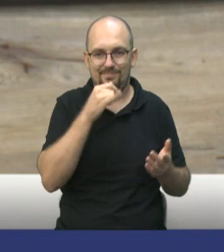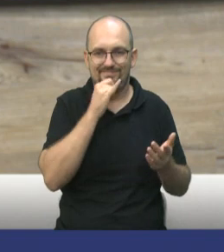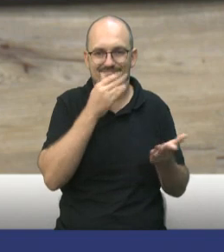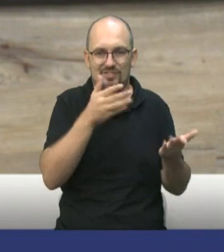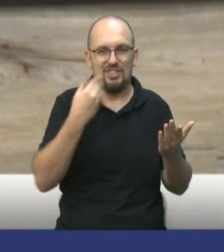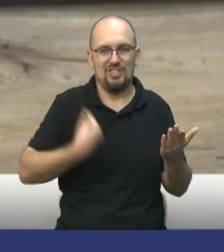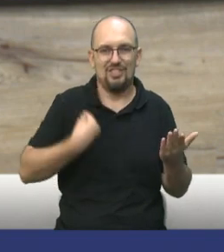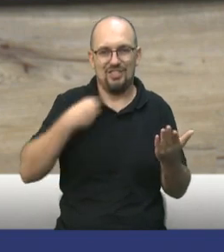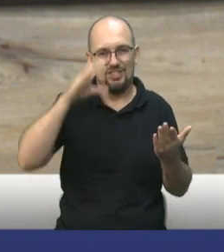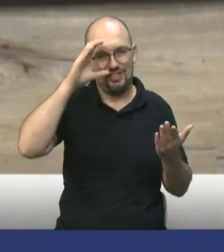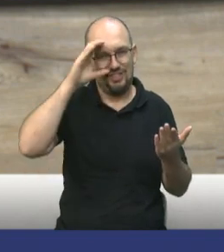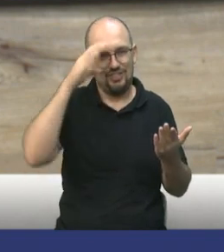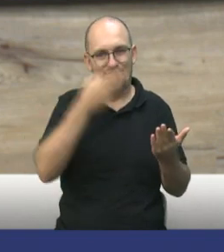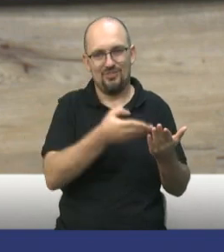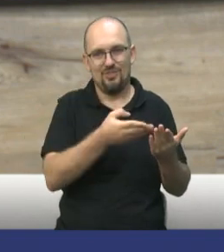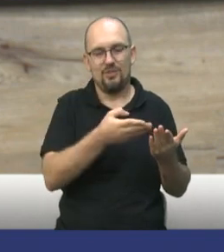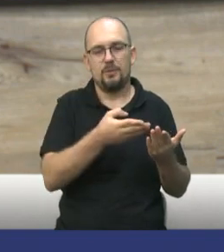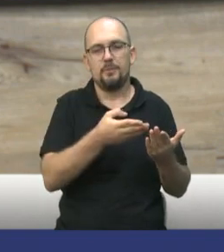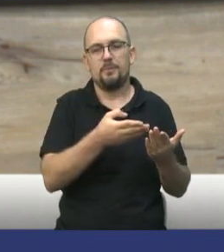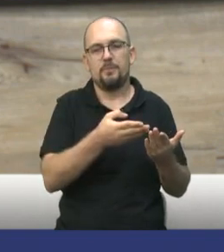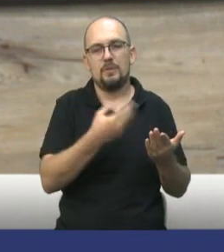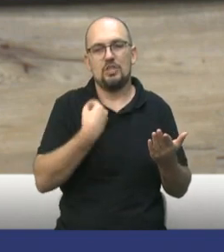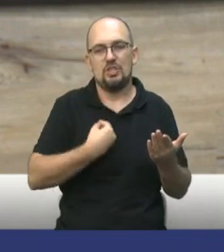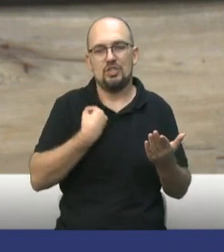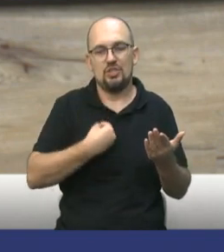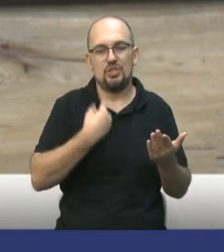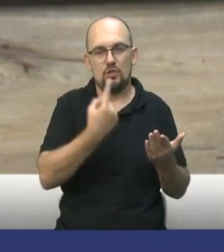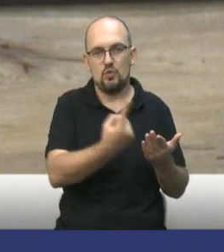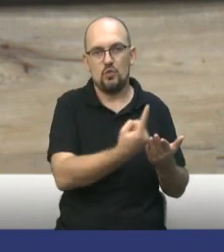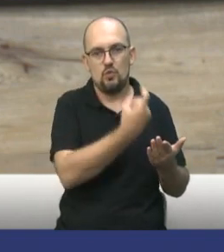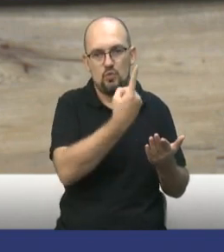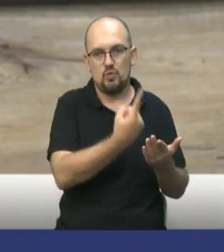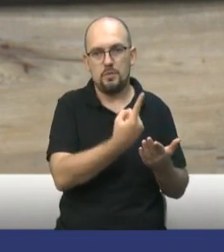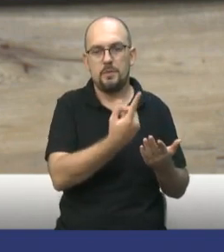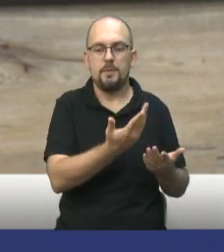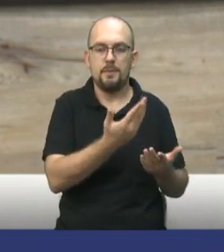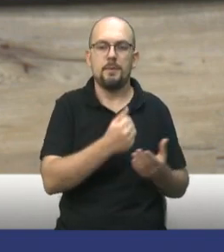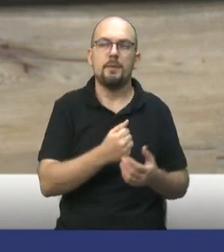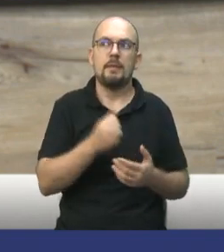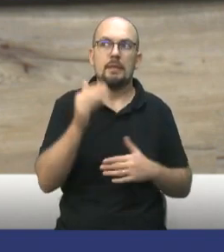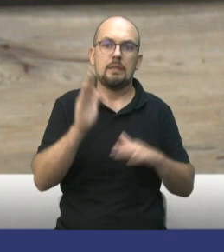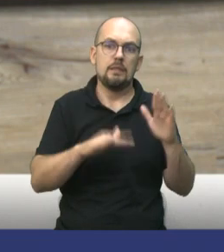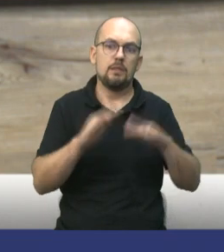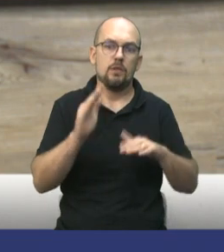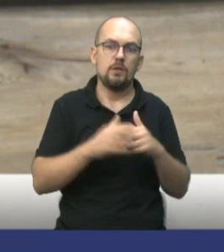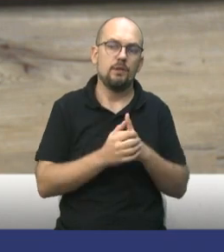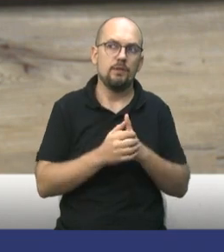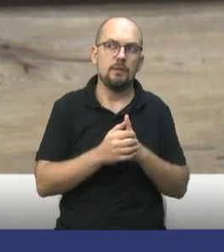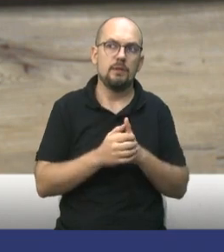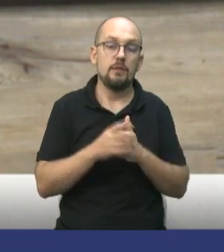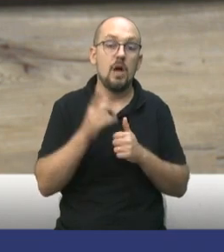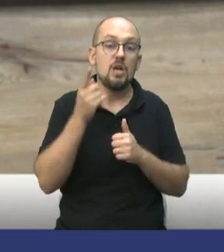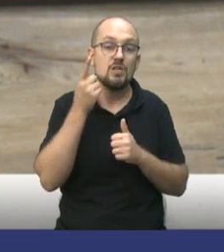aqui presente, mais uma vez que eu faço questão de frisar, é que talvez a gente pudesse rever essas